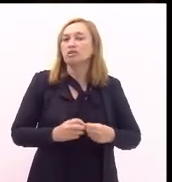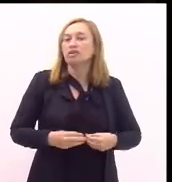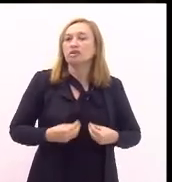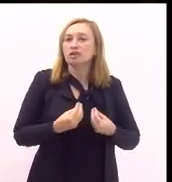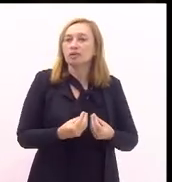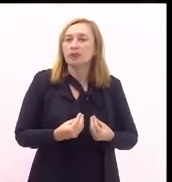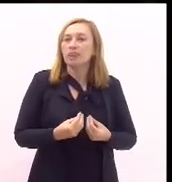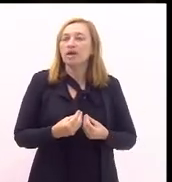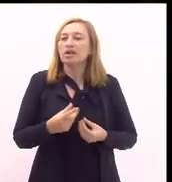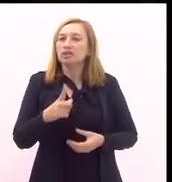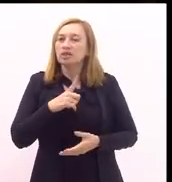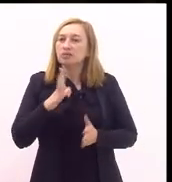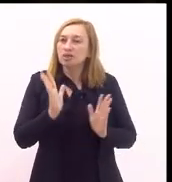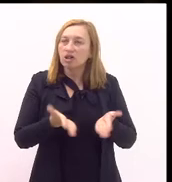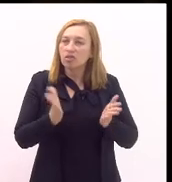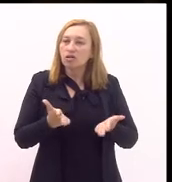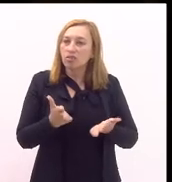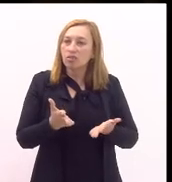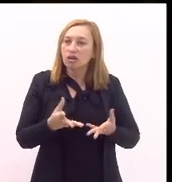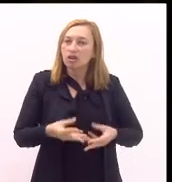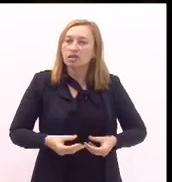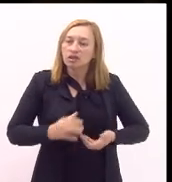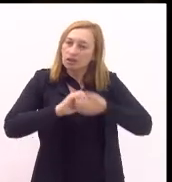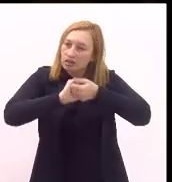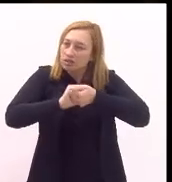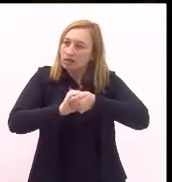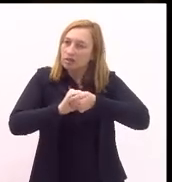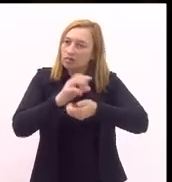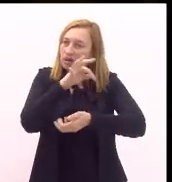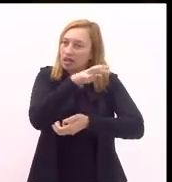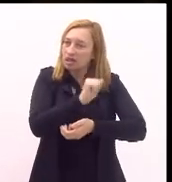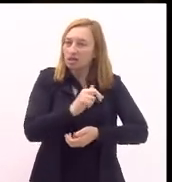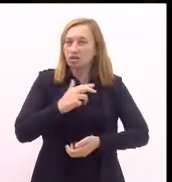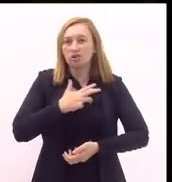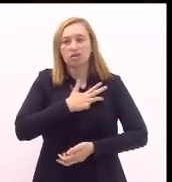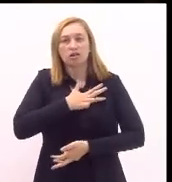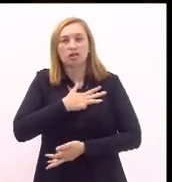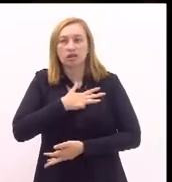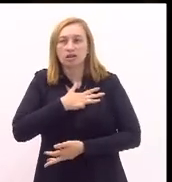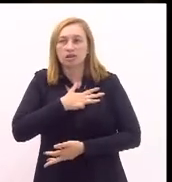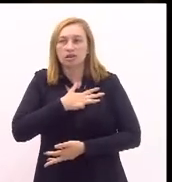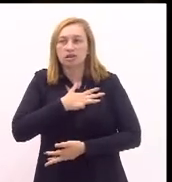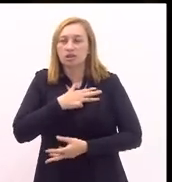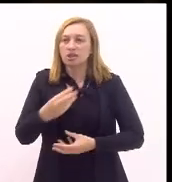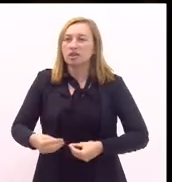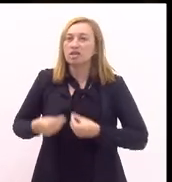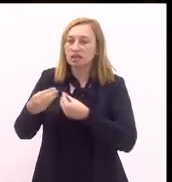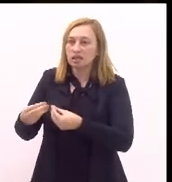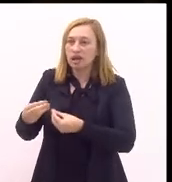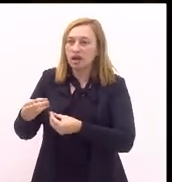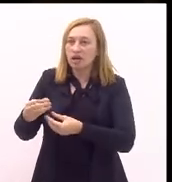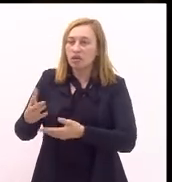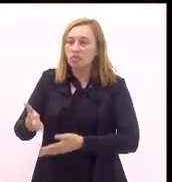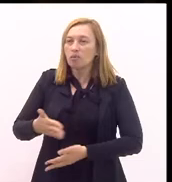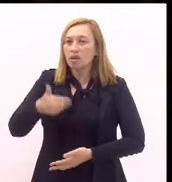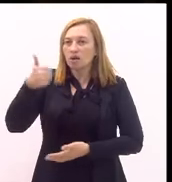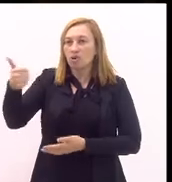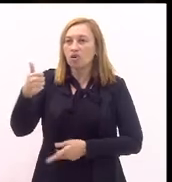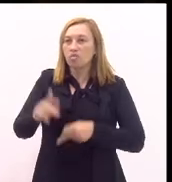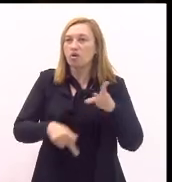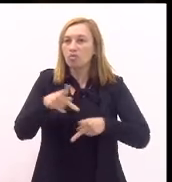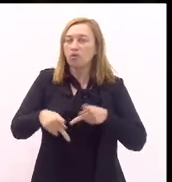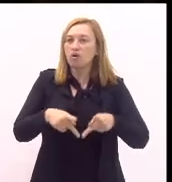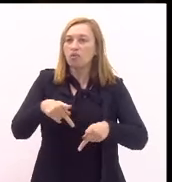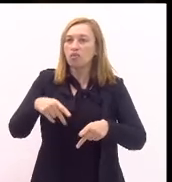nós temos agora que dar a mão a Benedita e Lula e devolver a dignidade para o povo